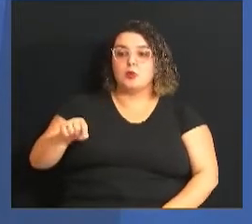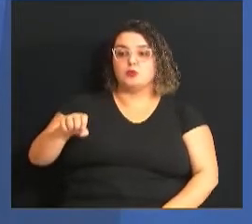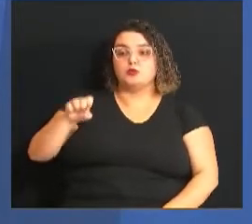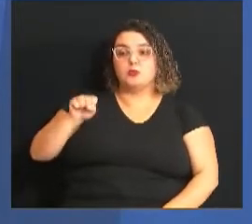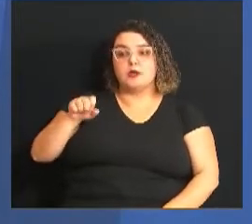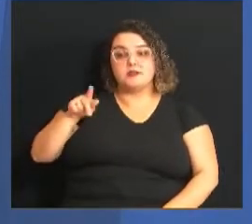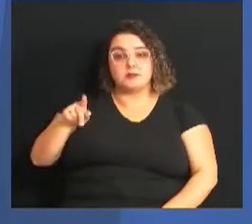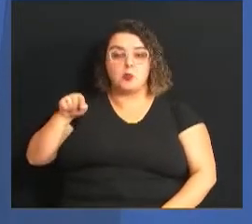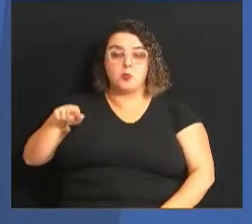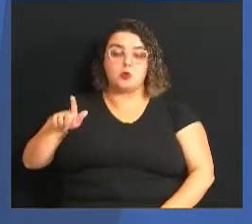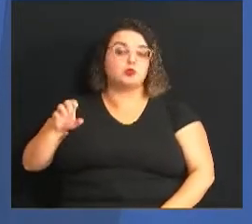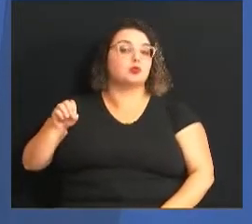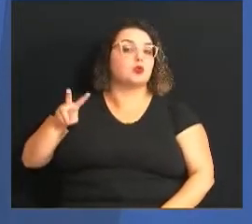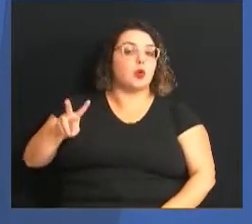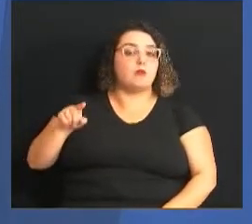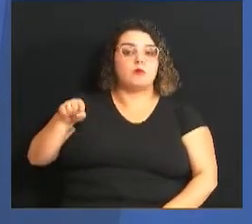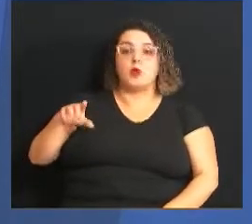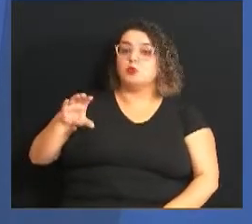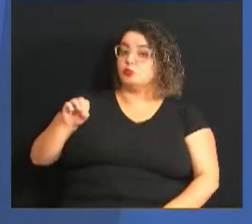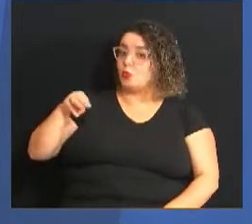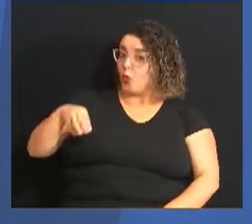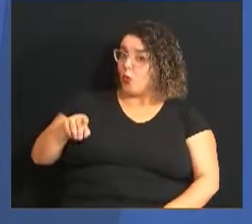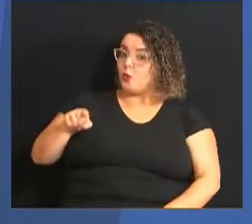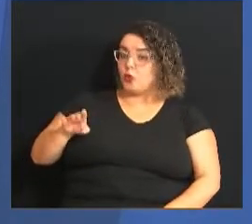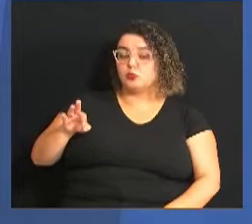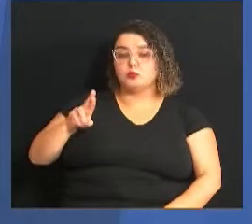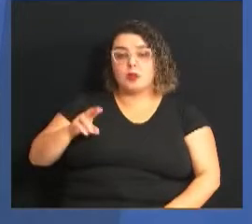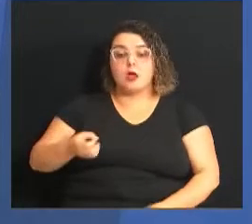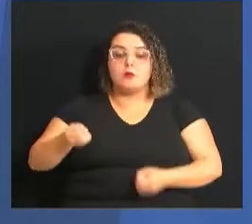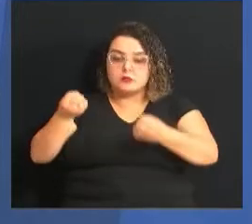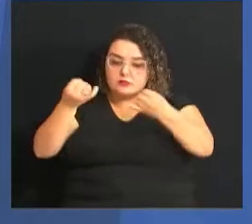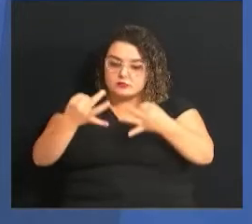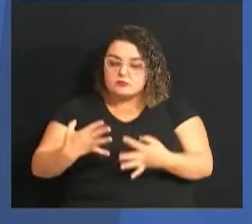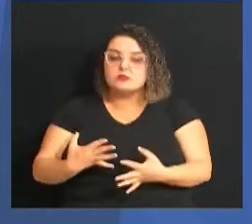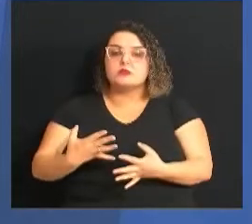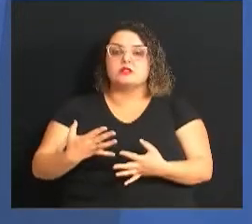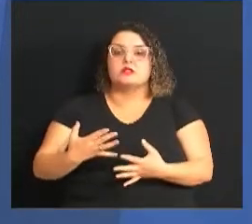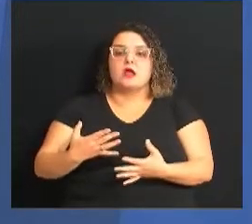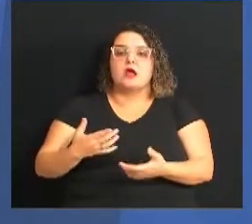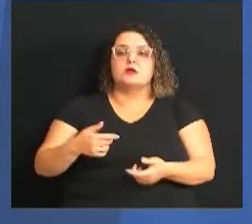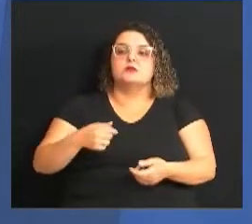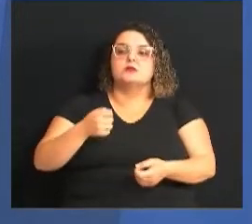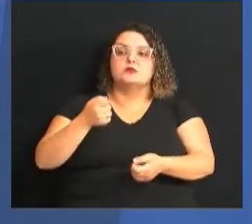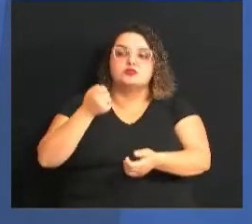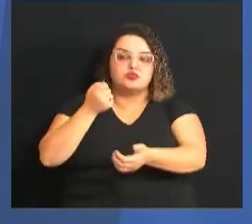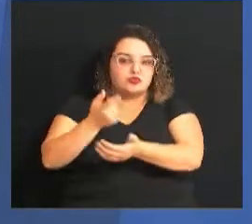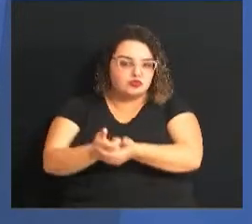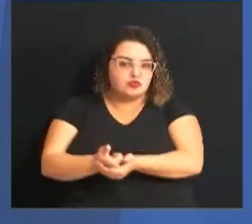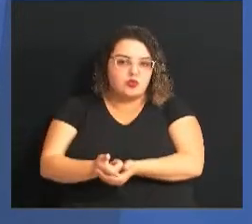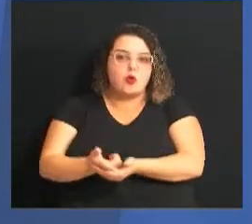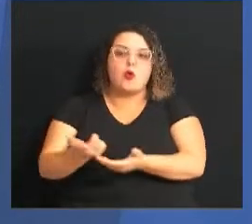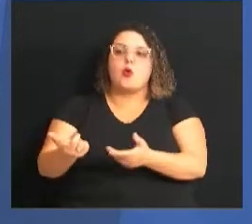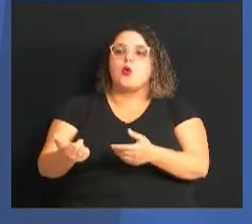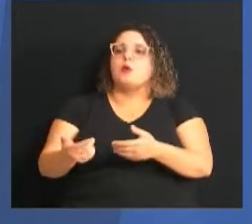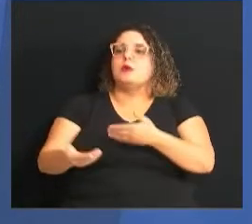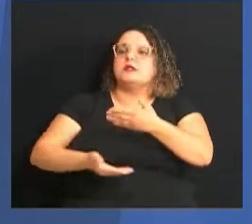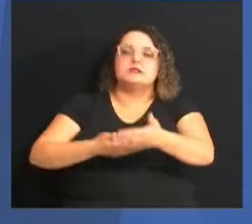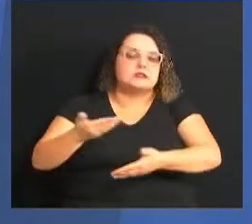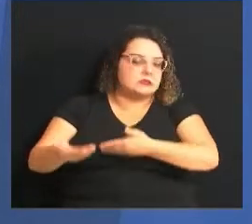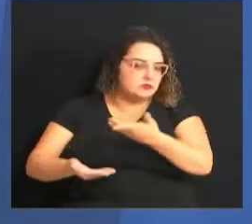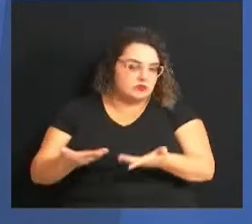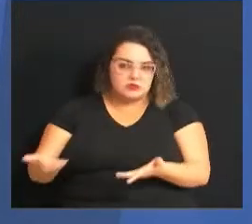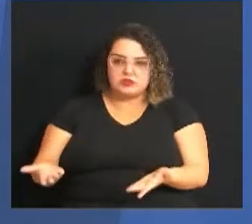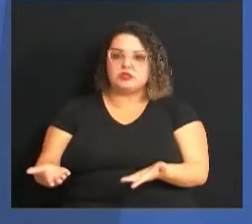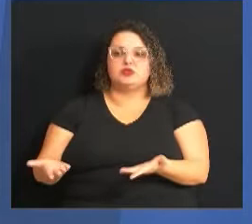procon.campinas.sp.gov.br, com orientações sobre compras, contratação de serviços, política de troca, defeitos, descumprimento